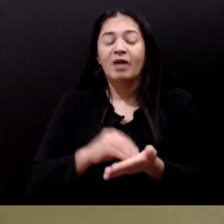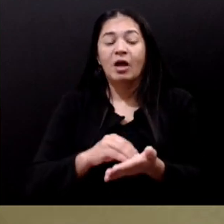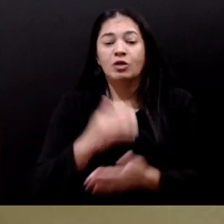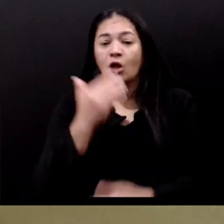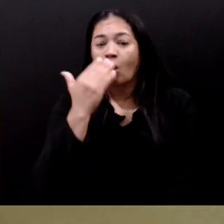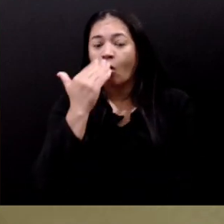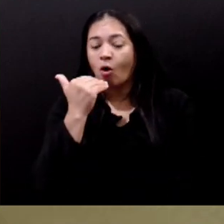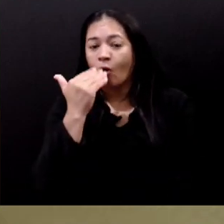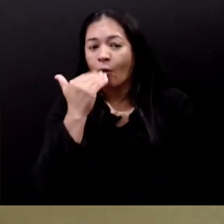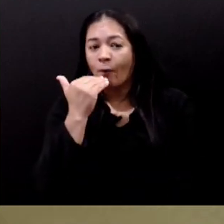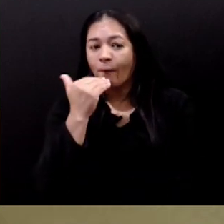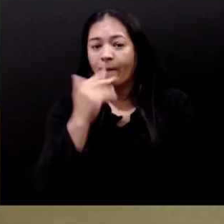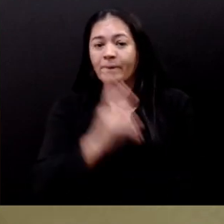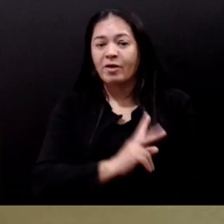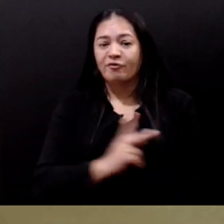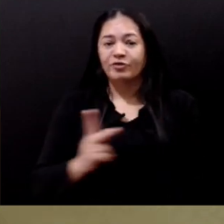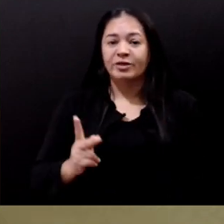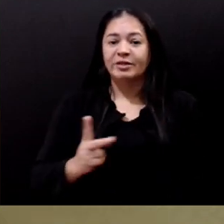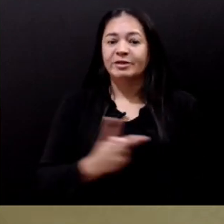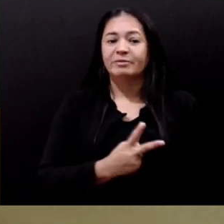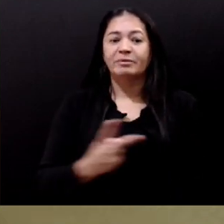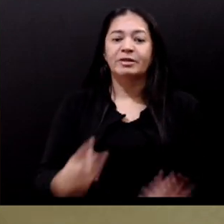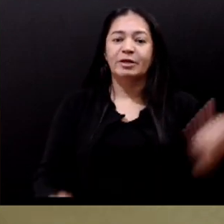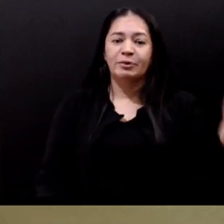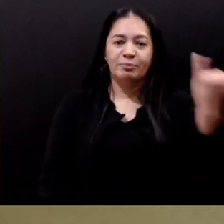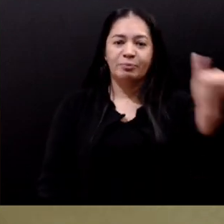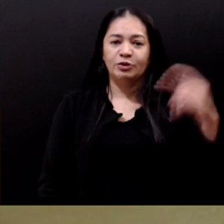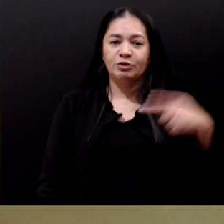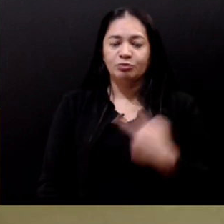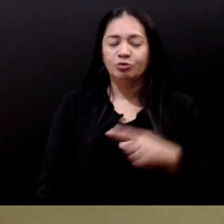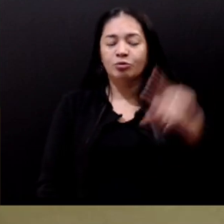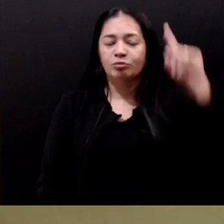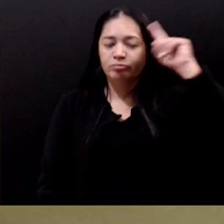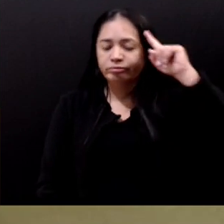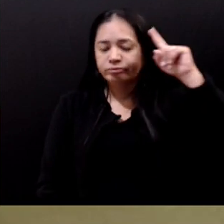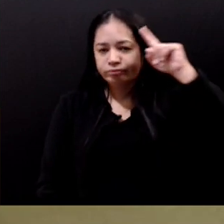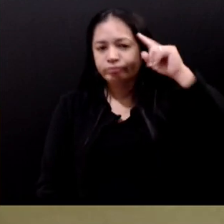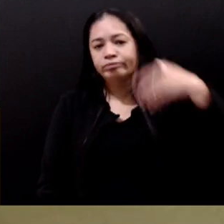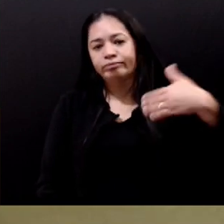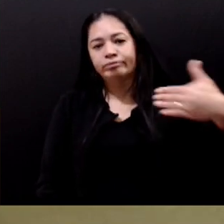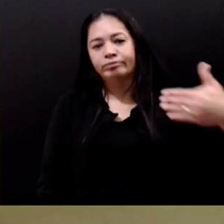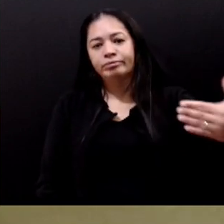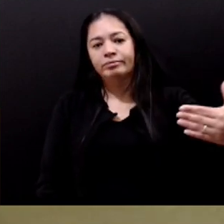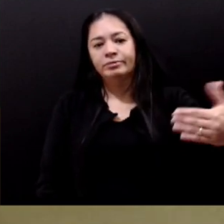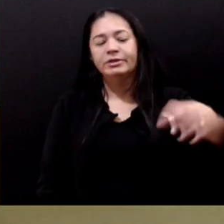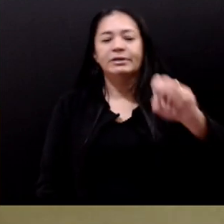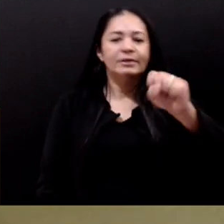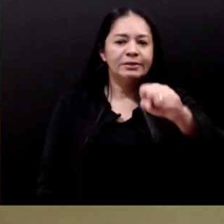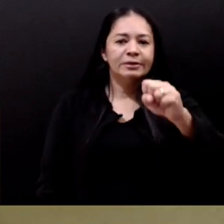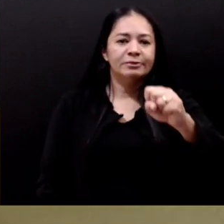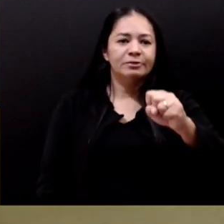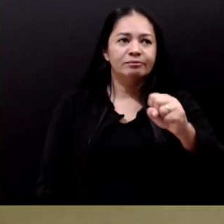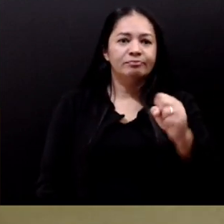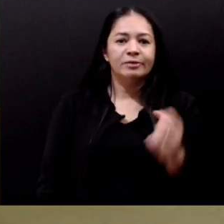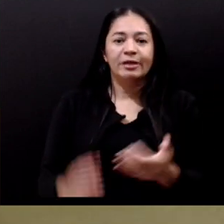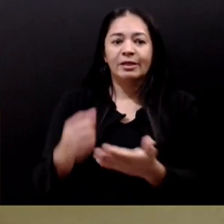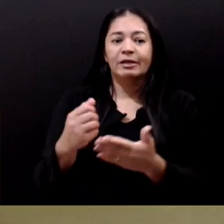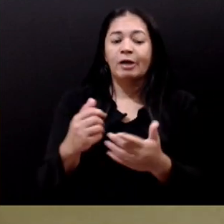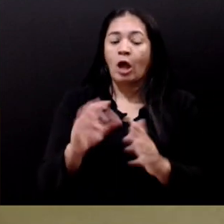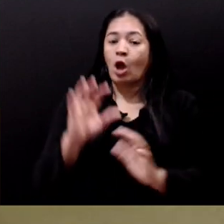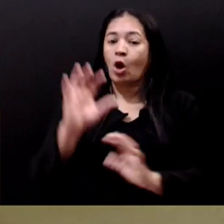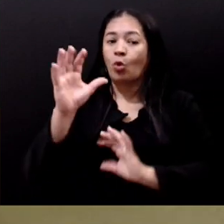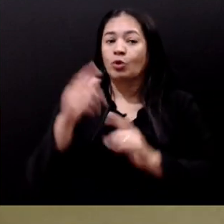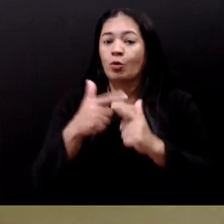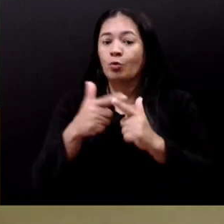exato, são necessários para o nosso dia a dia, né, e que vai sim, trazer um problema lá na frente, né.